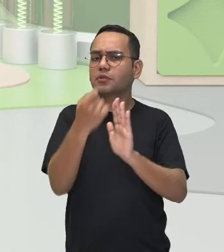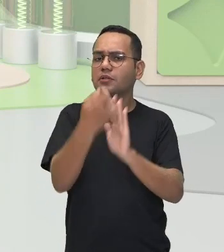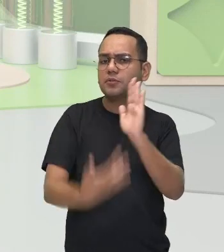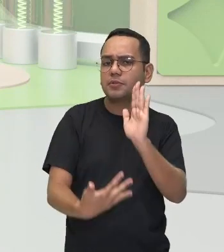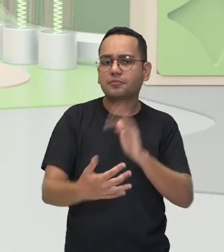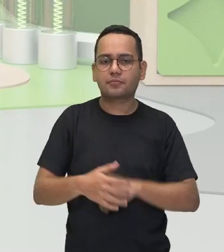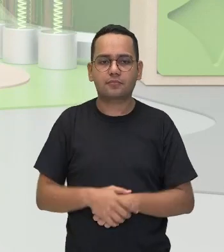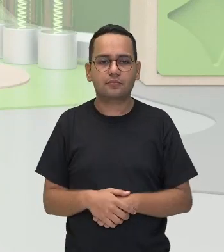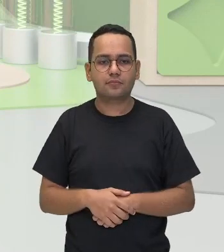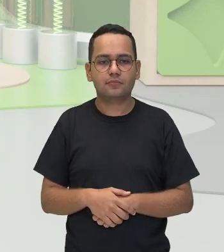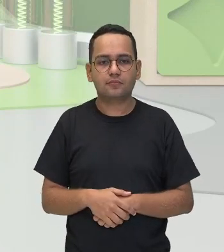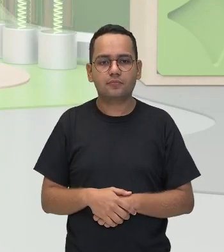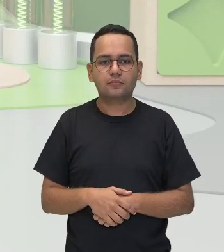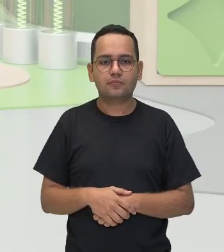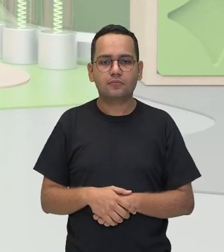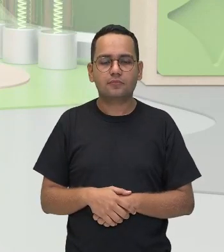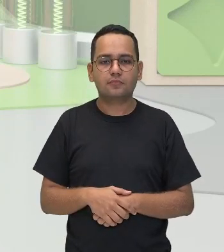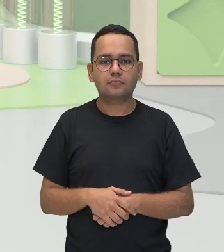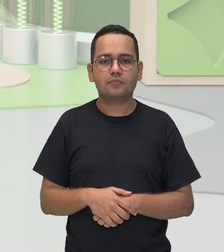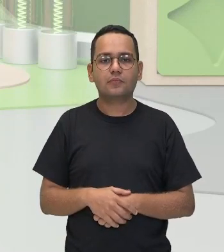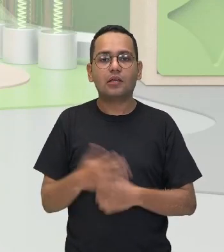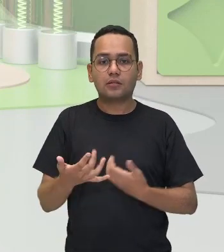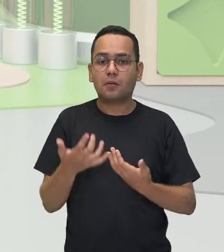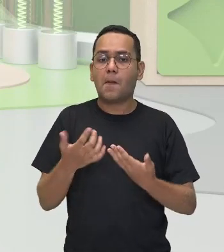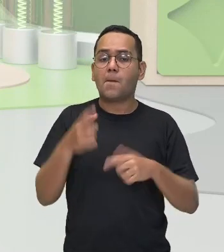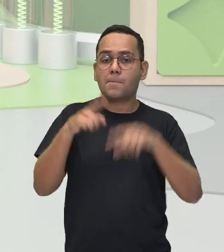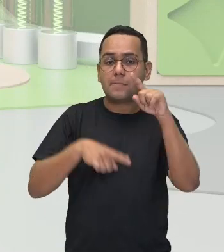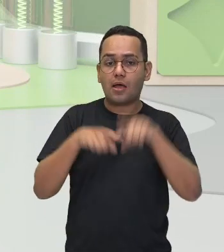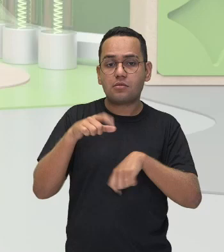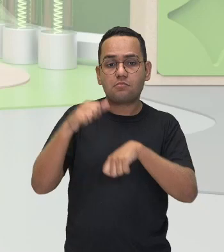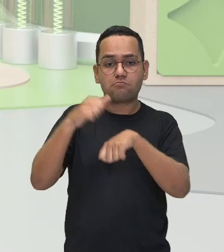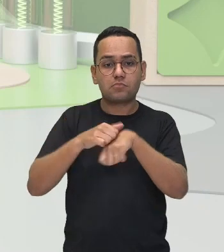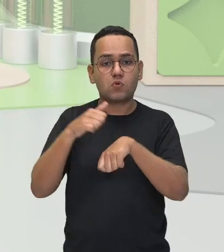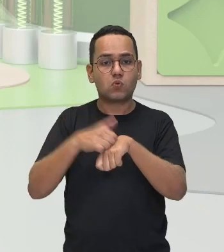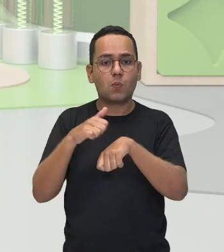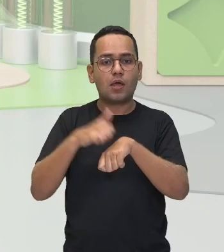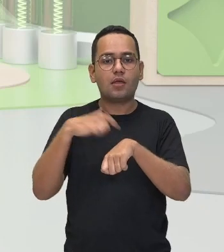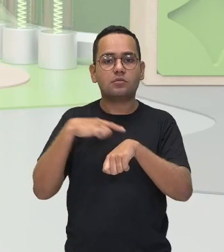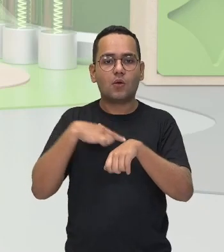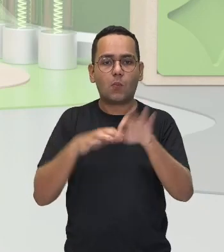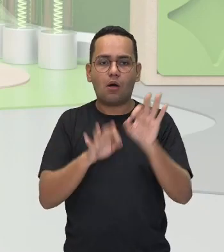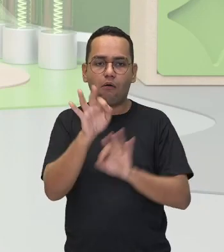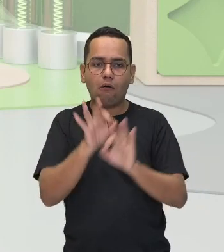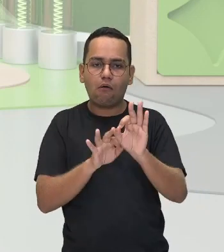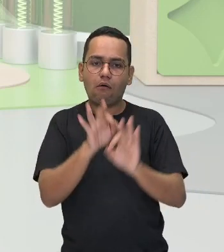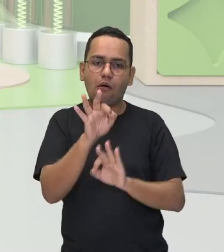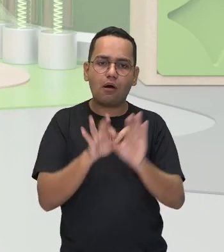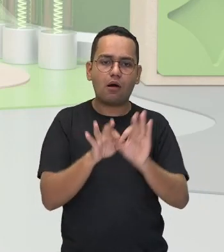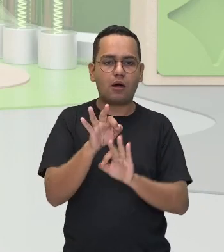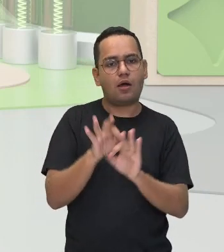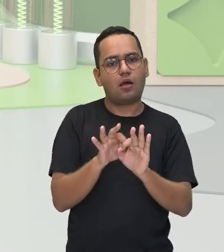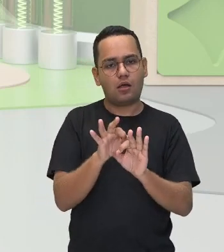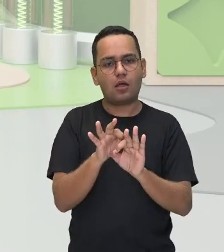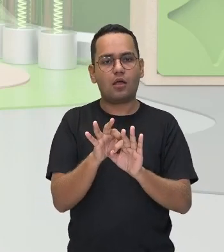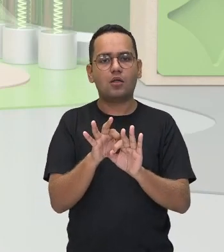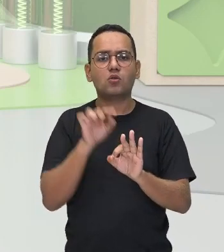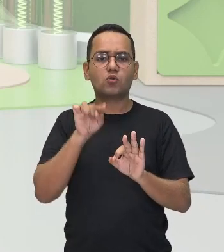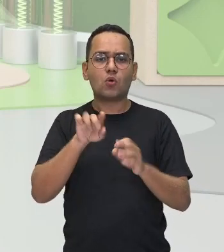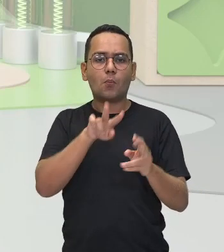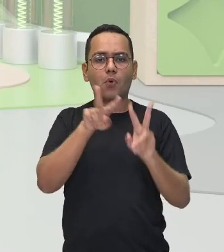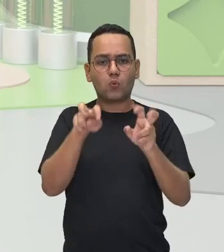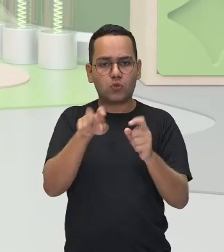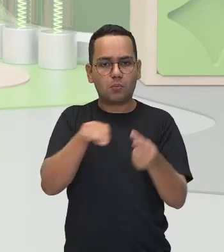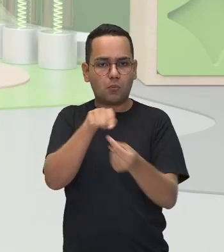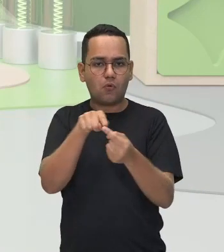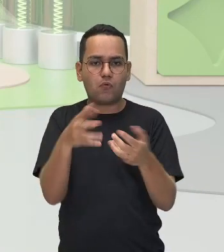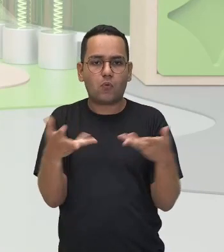em sólidos instrumentos que pretendem conferir maior sistematização e fluidez nos assuntos sobre qualidade do ar